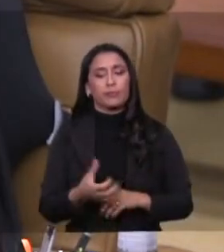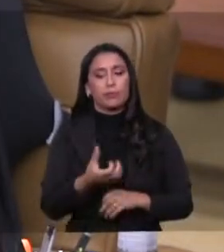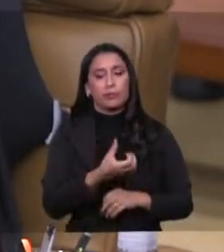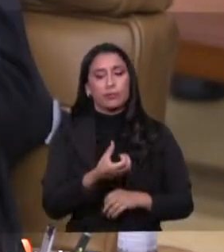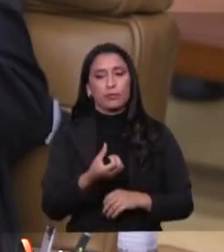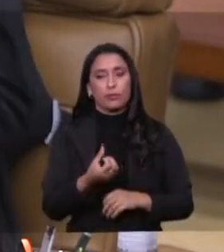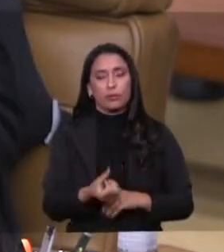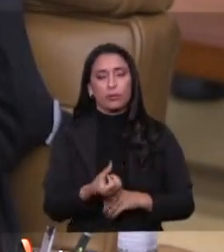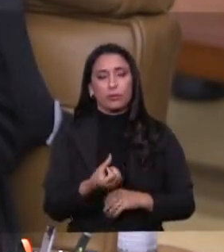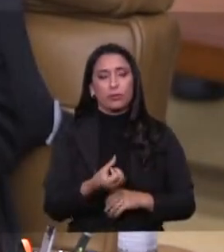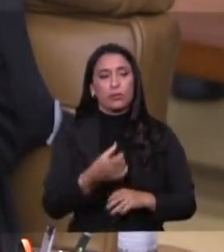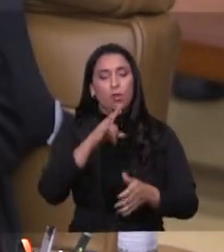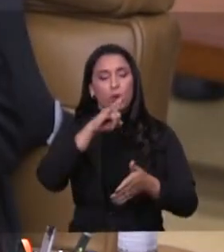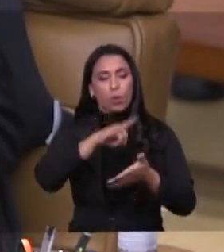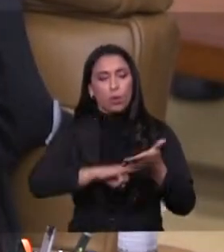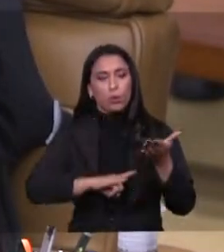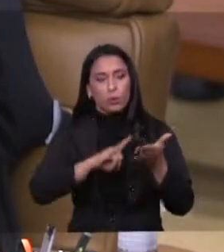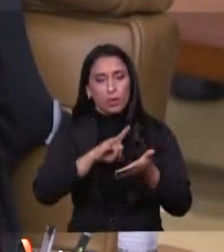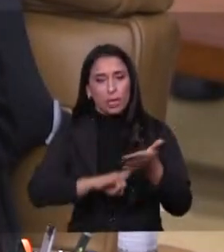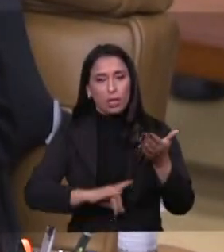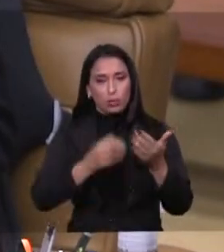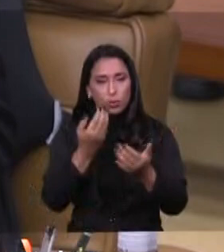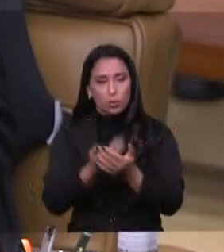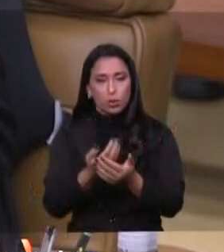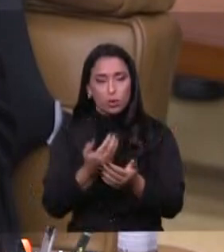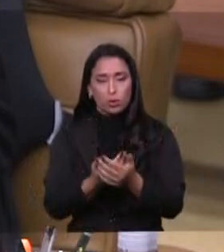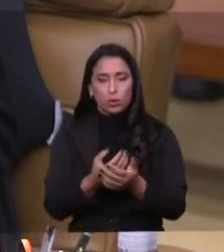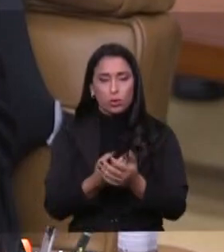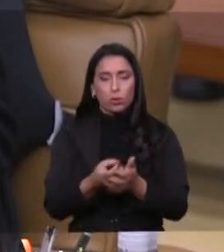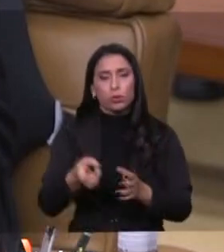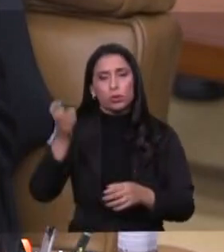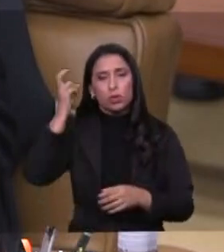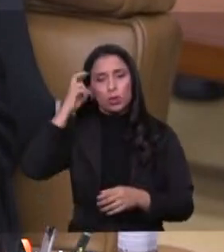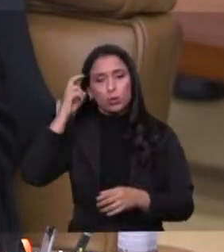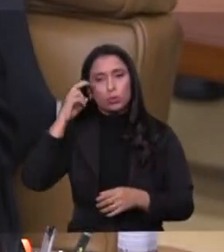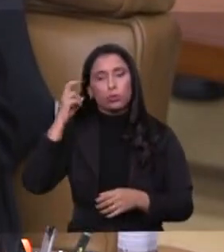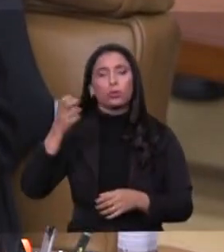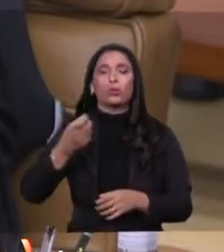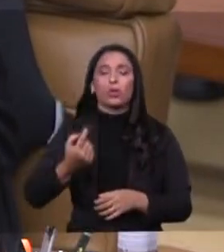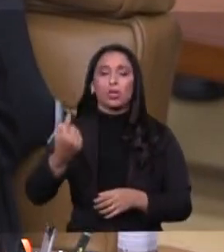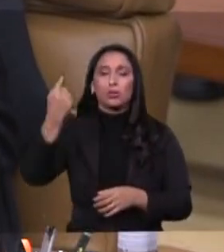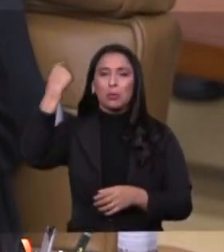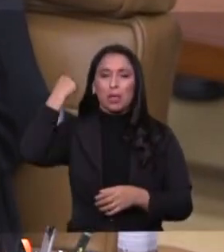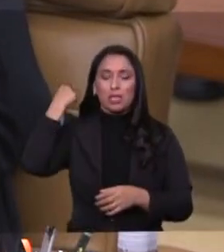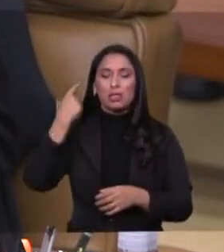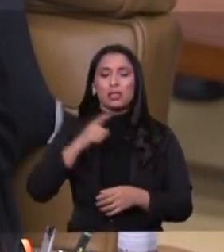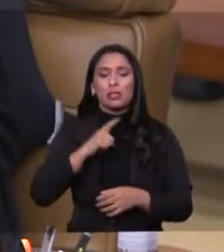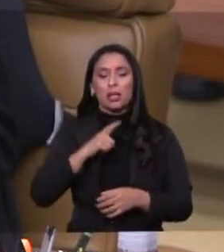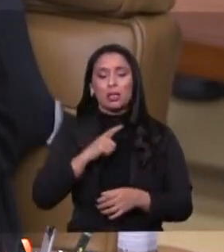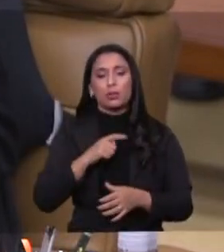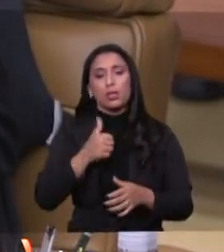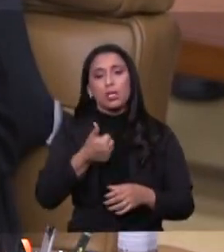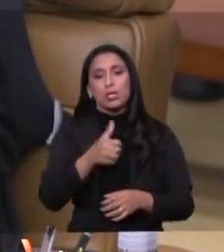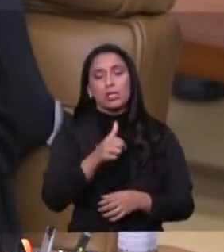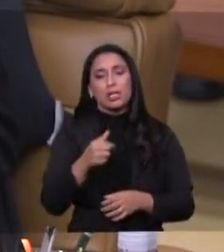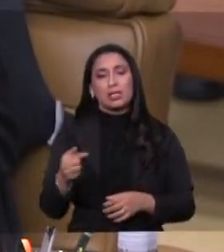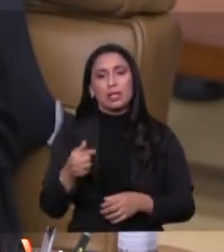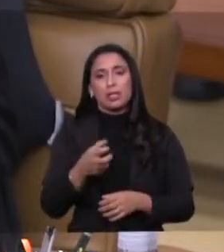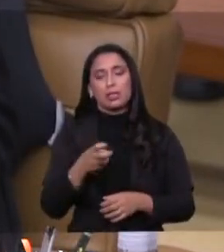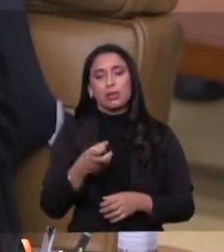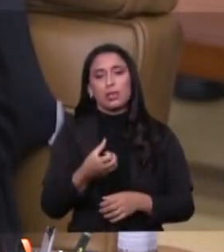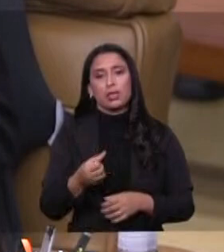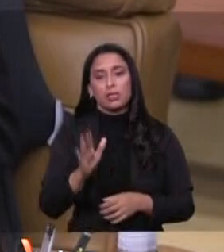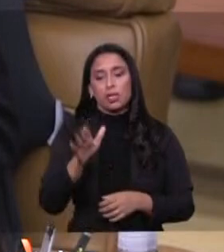6. O laudo antropológico realizado nos termos do Decreto 1776 de